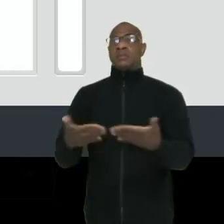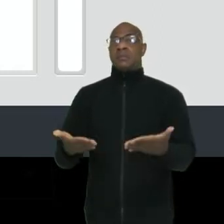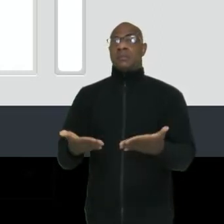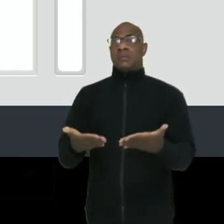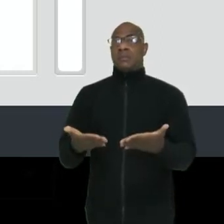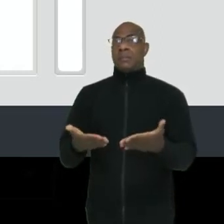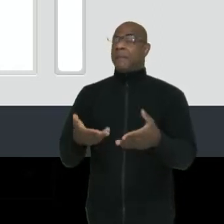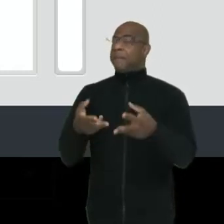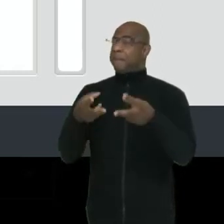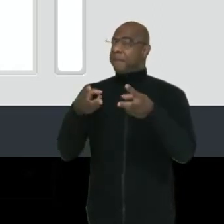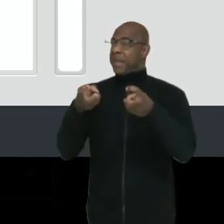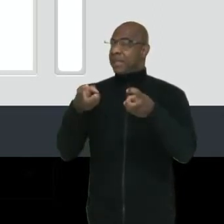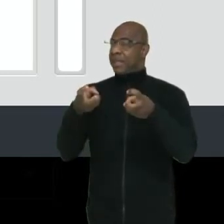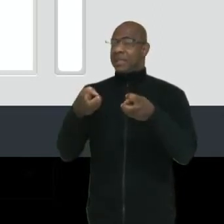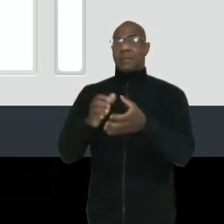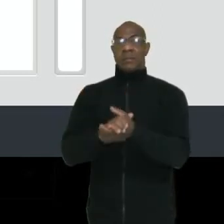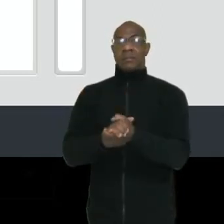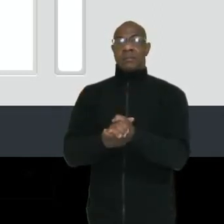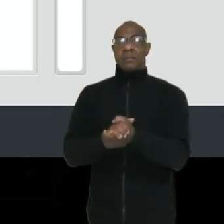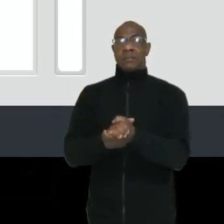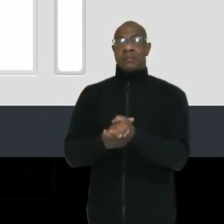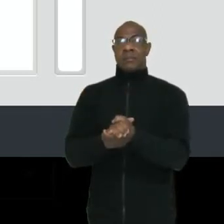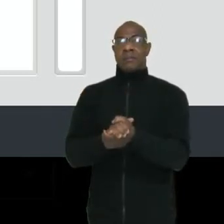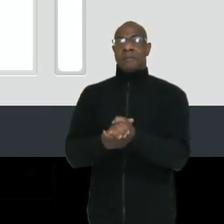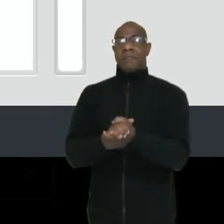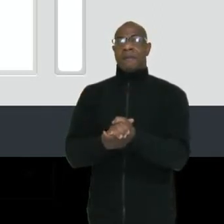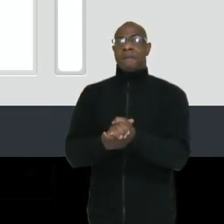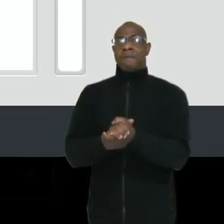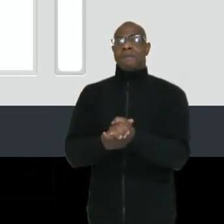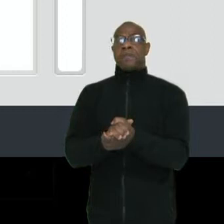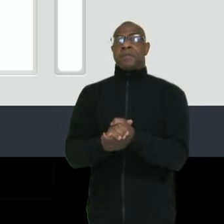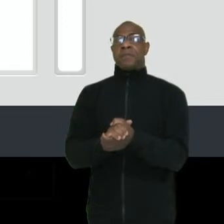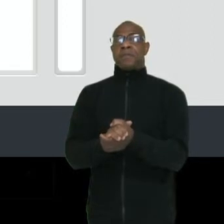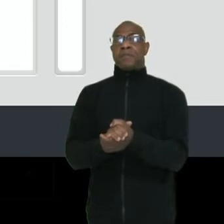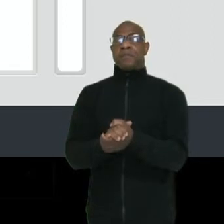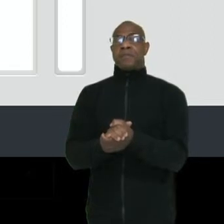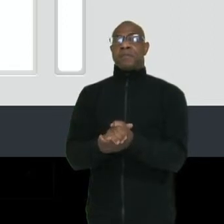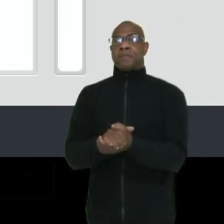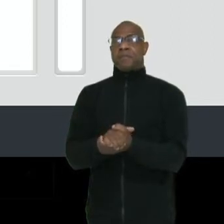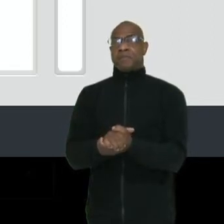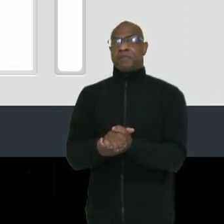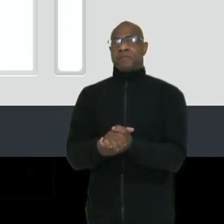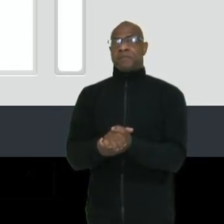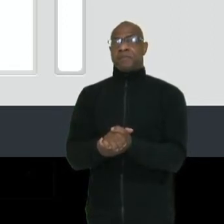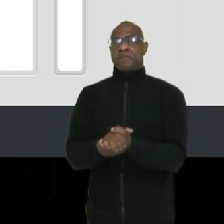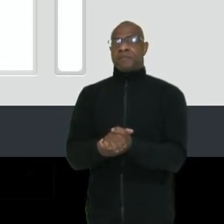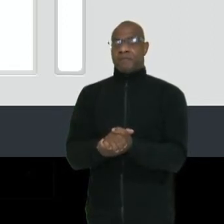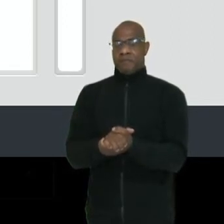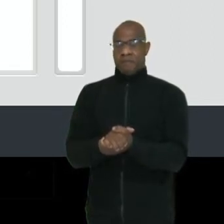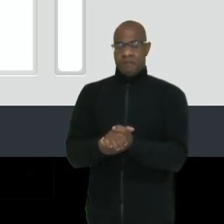na pronúncia e a maneira como a gente diz o que nós fazemos no dia.